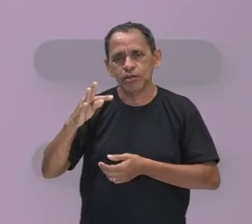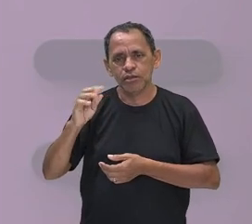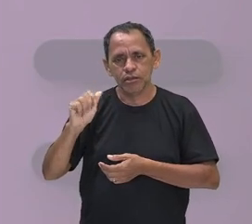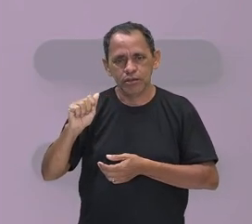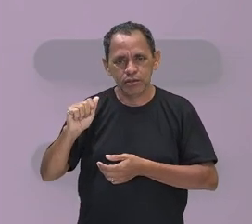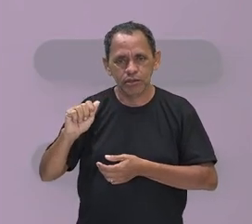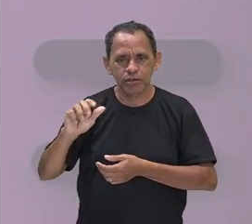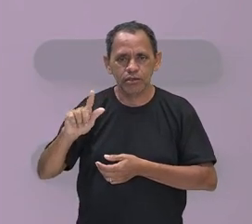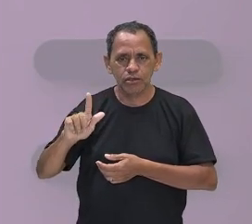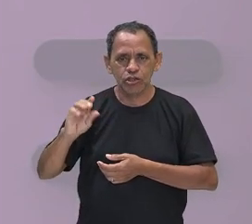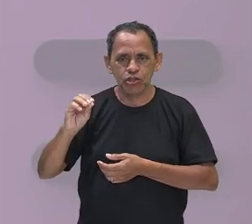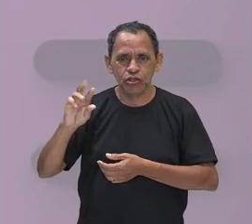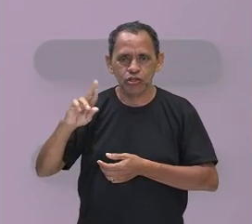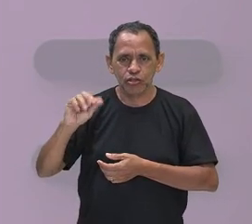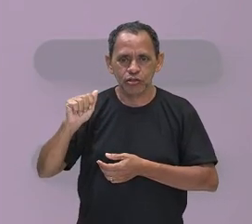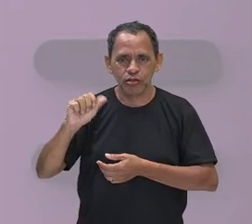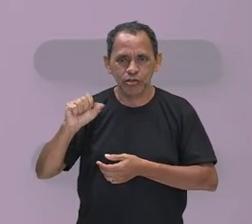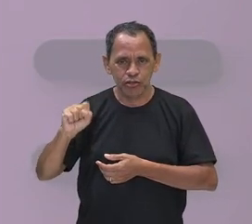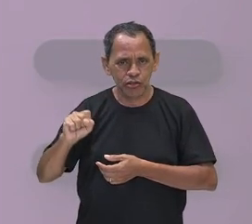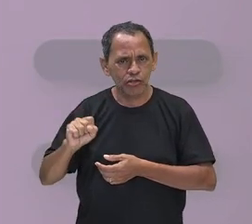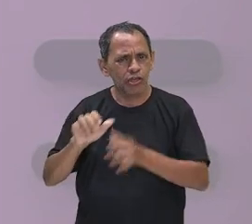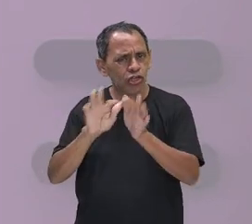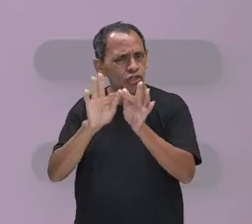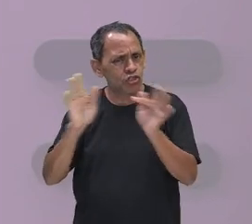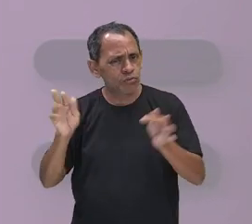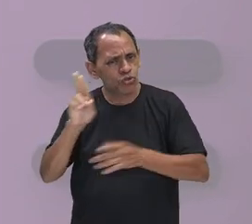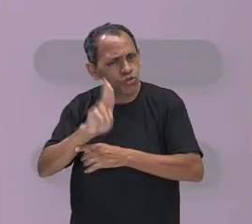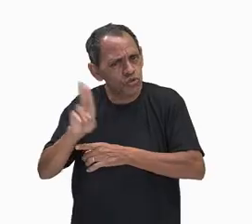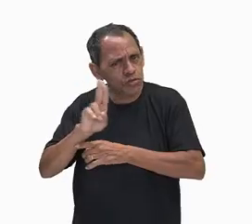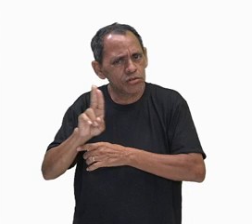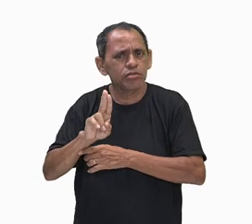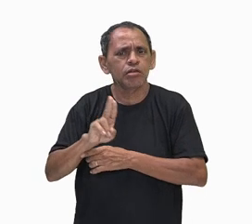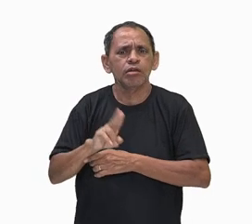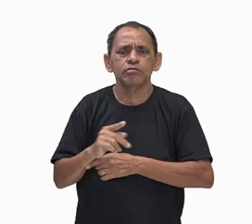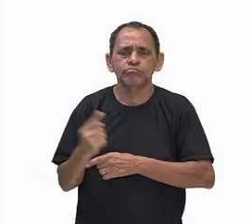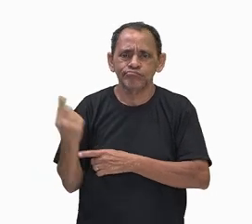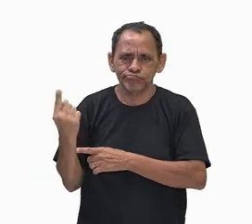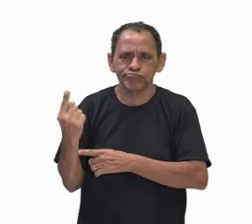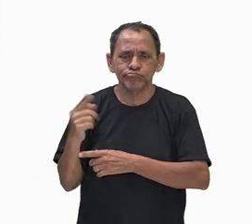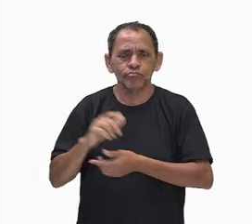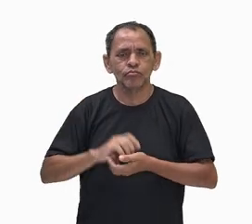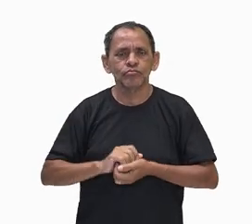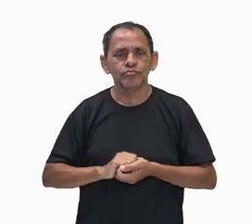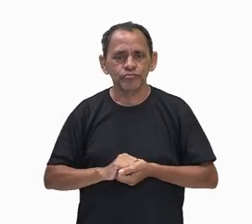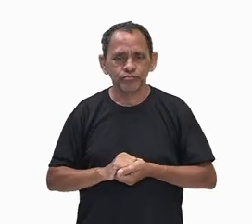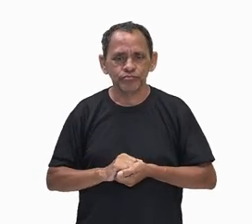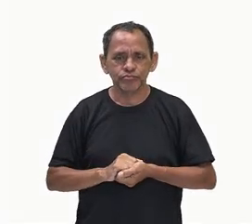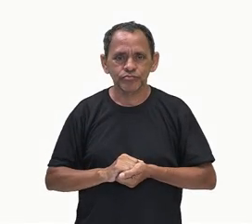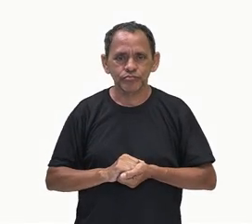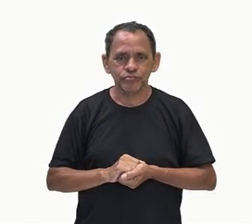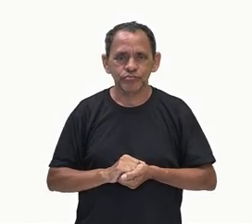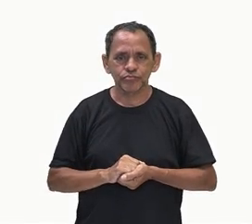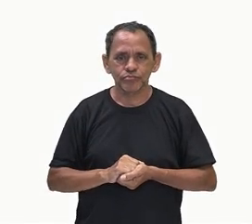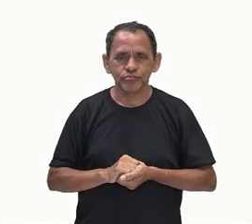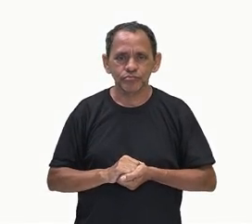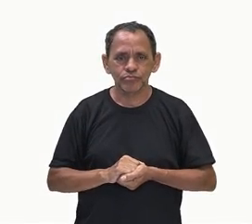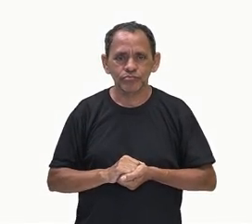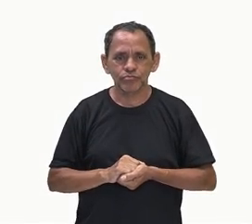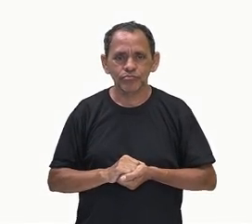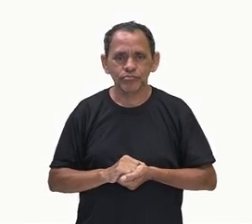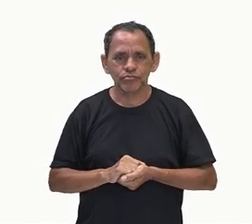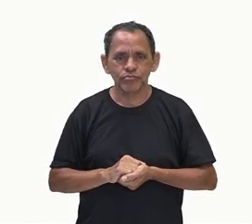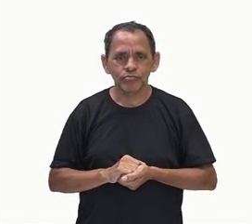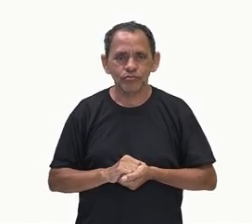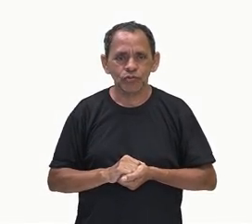aquela situação bem simples utilizando o teorema vamos ver temos aqui em um